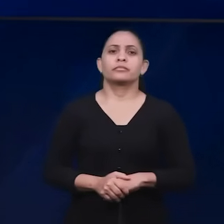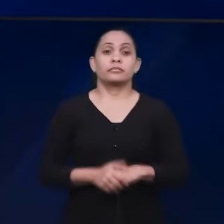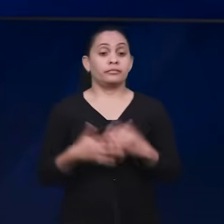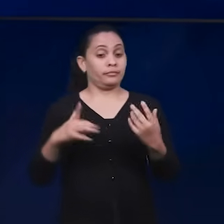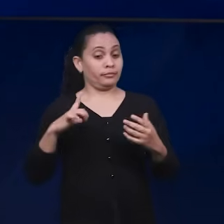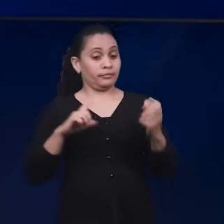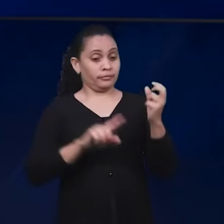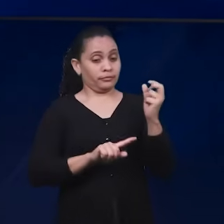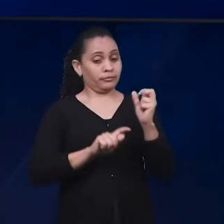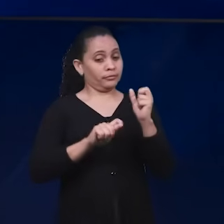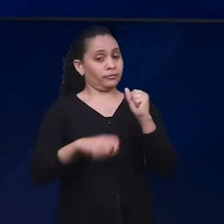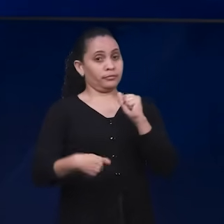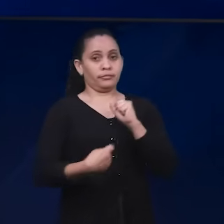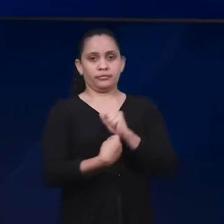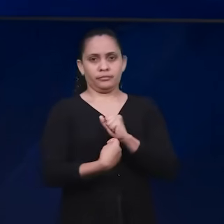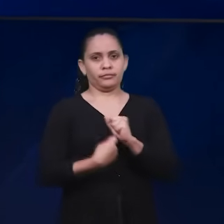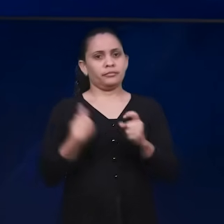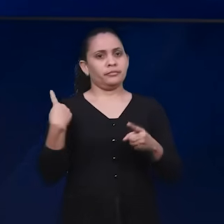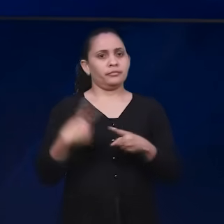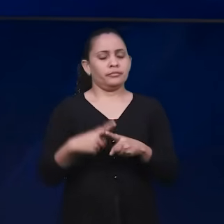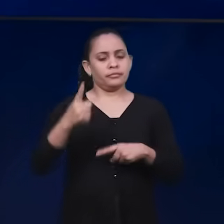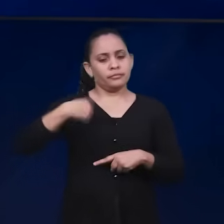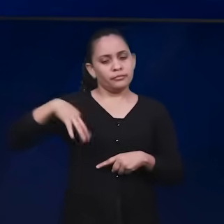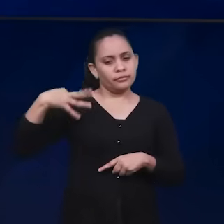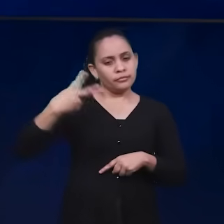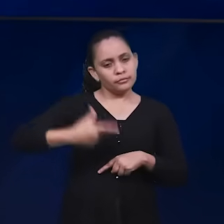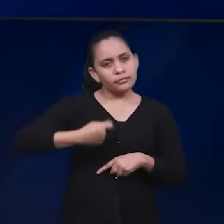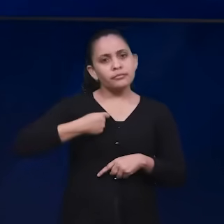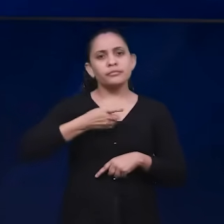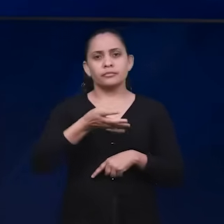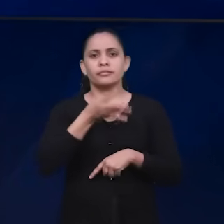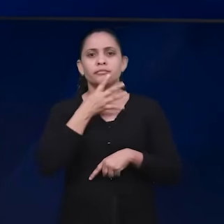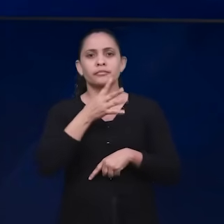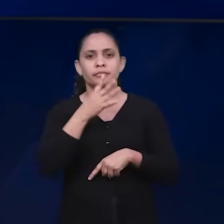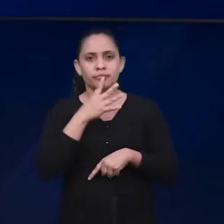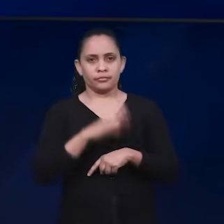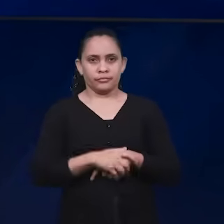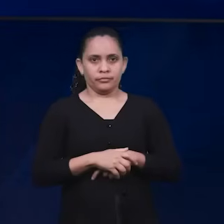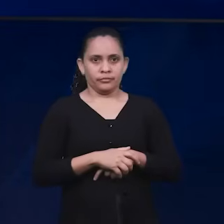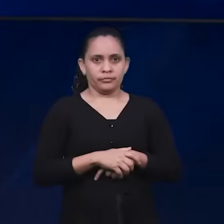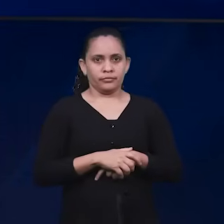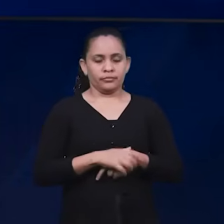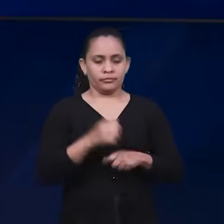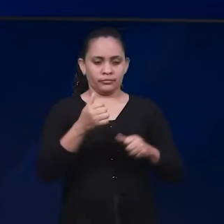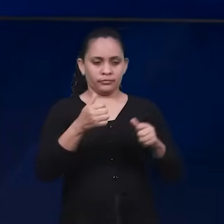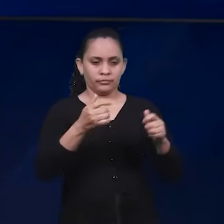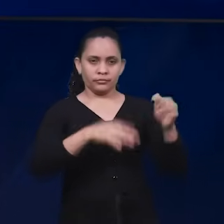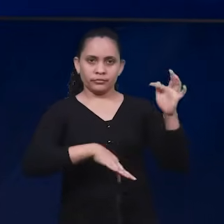E eis aqui o mistério, porque de conhecimento, descoberta da física,